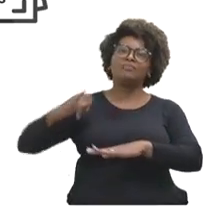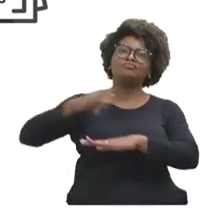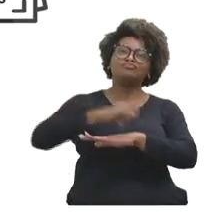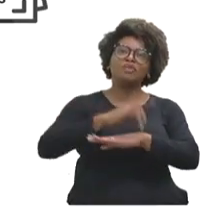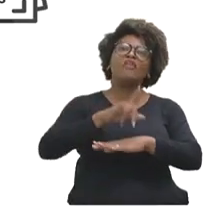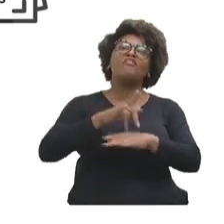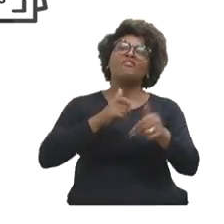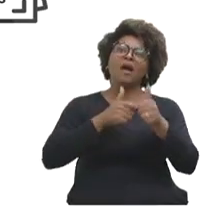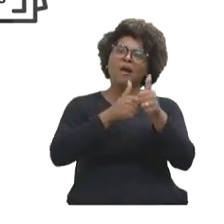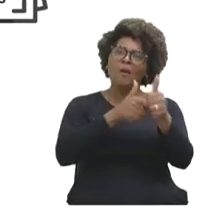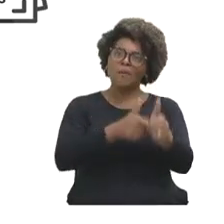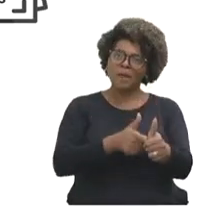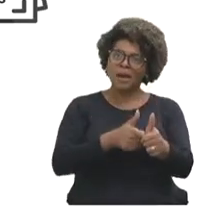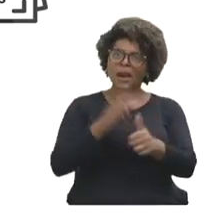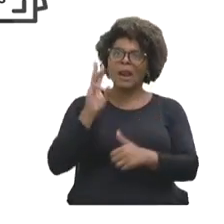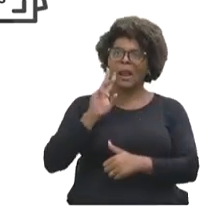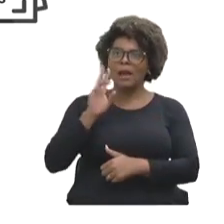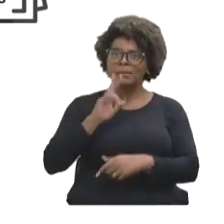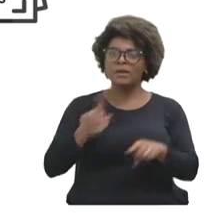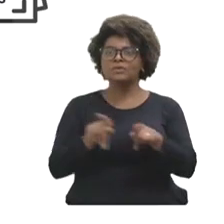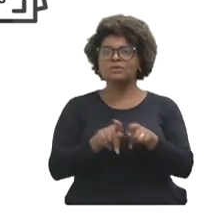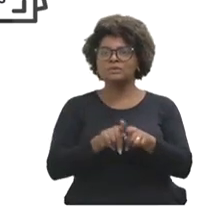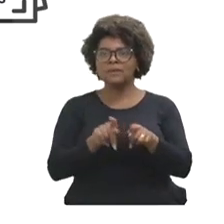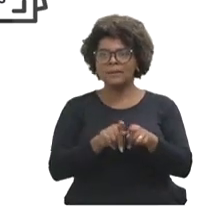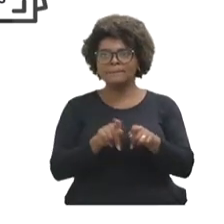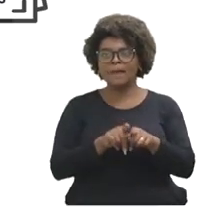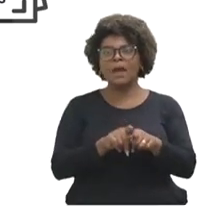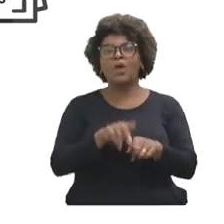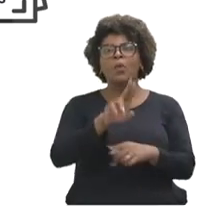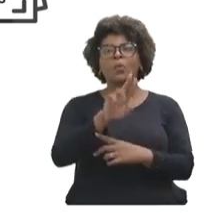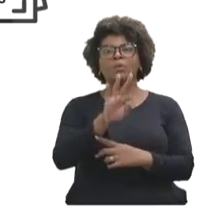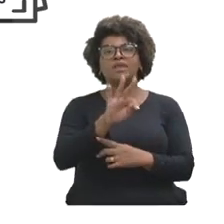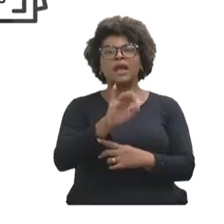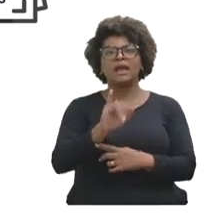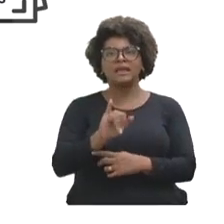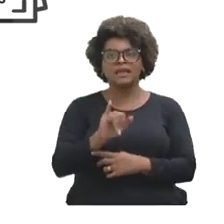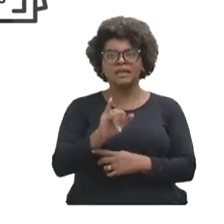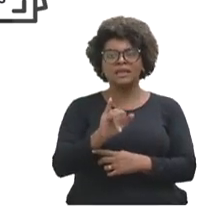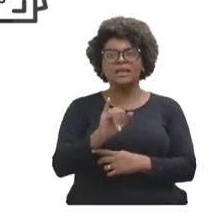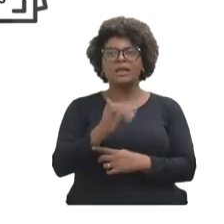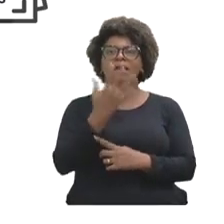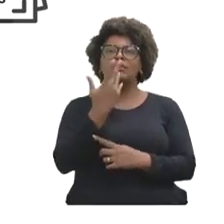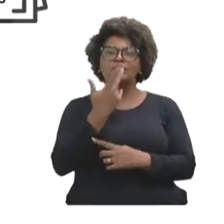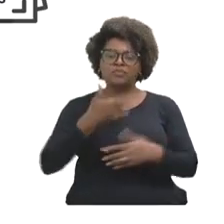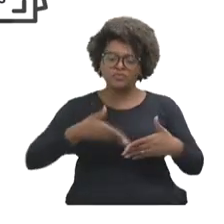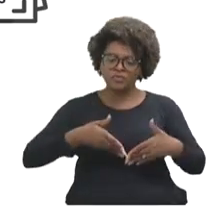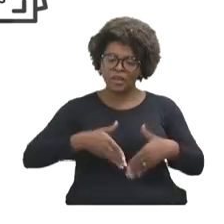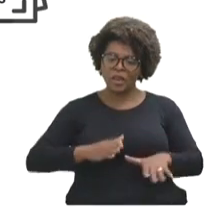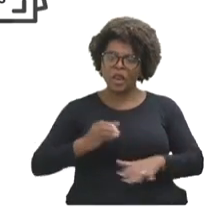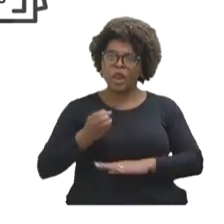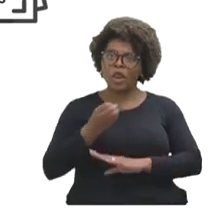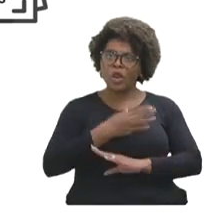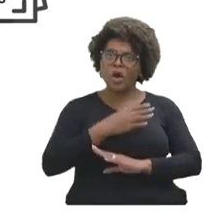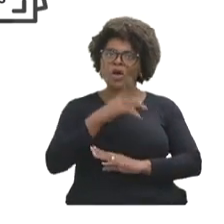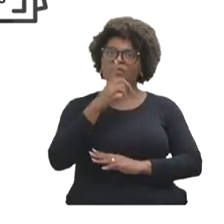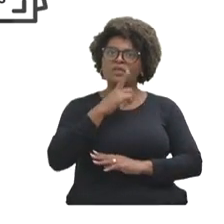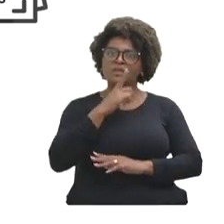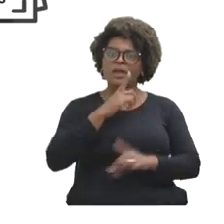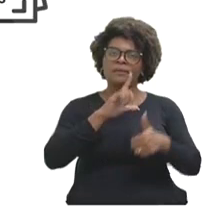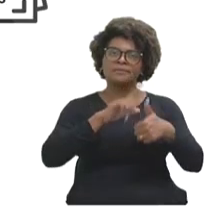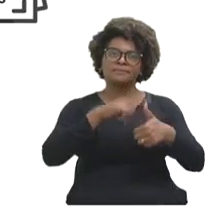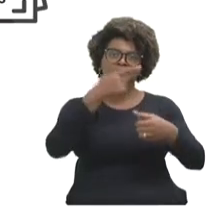lembrando Da ampliação da UTI Neonatal temos leitos neonatais novos em Paracatu aqui em Belo Horizonte